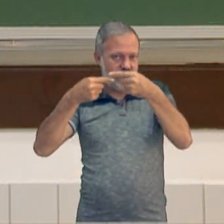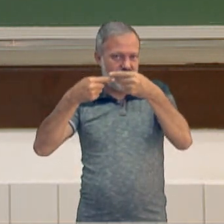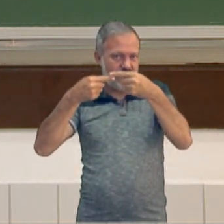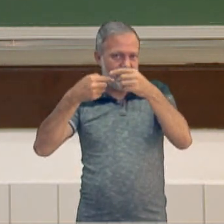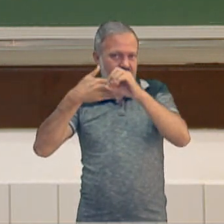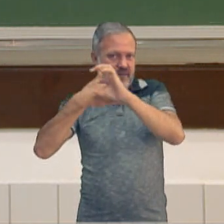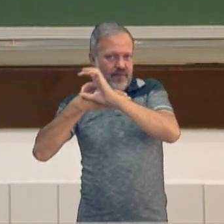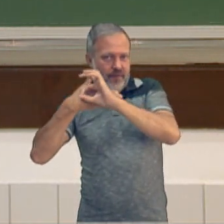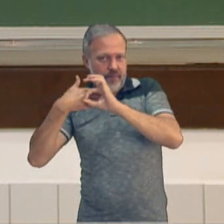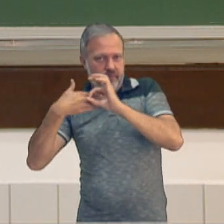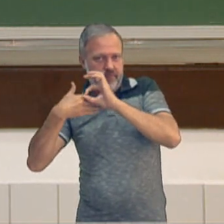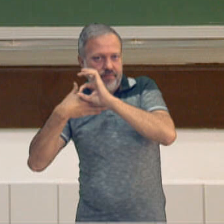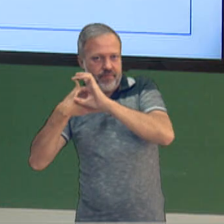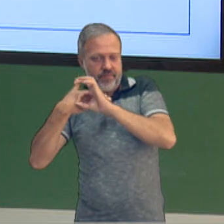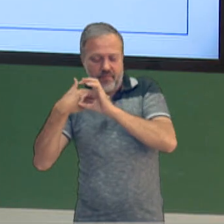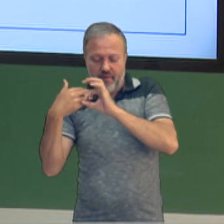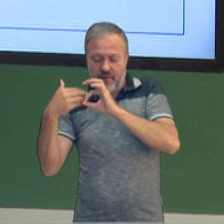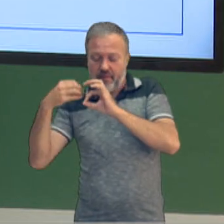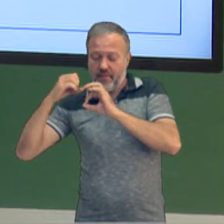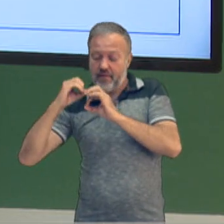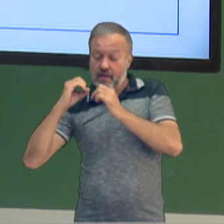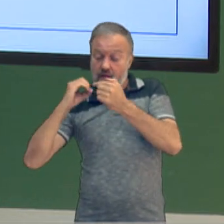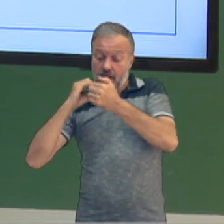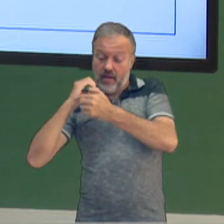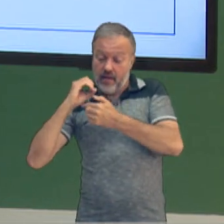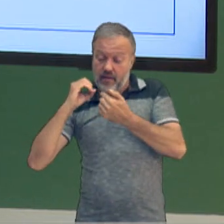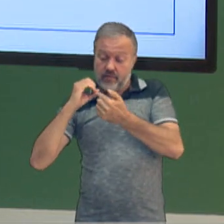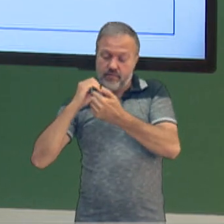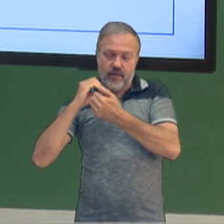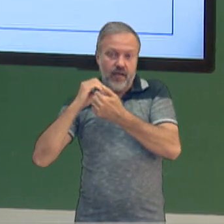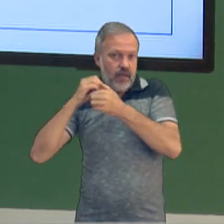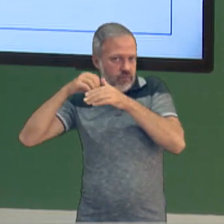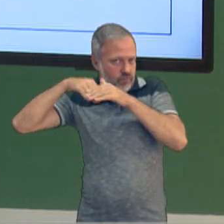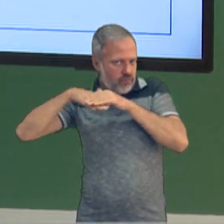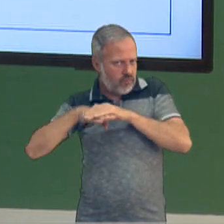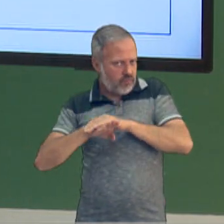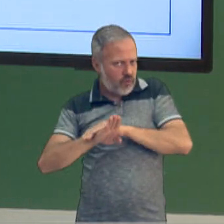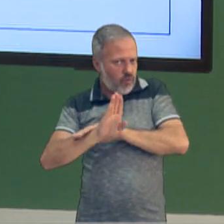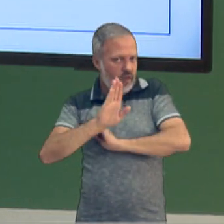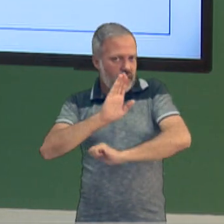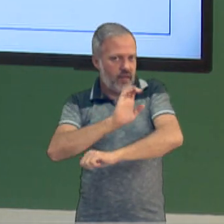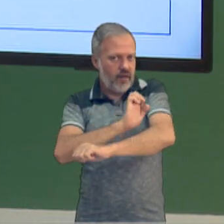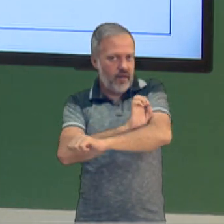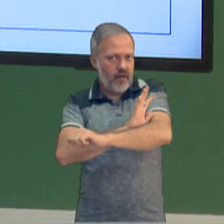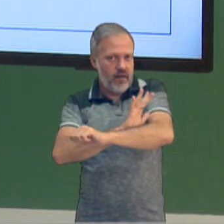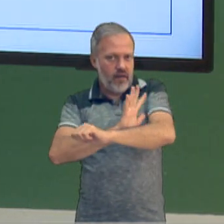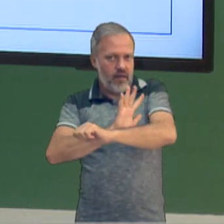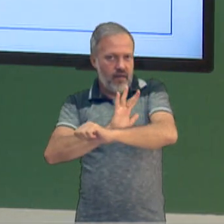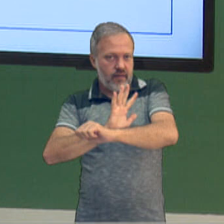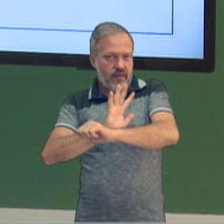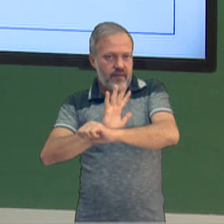nossos adipócitos, as nossas células de gordura, para armazenar energia para quando a gente precisar.